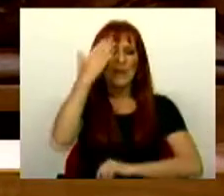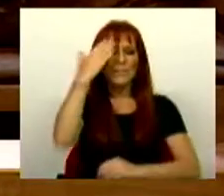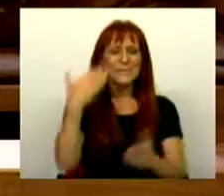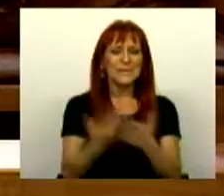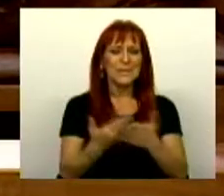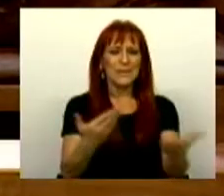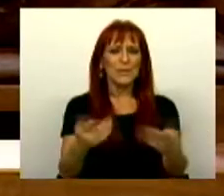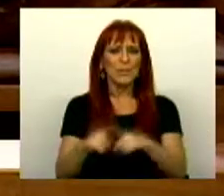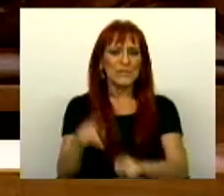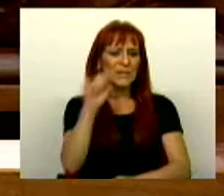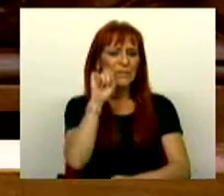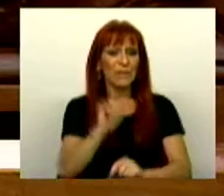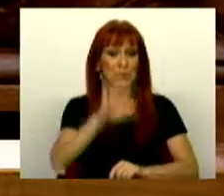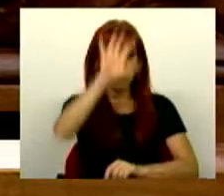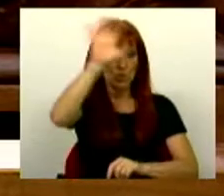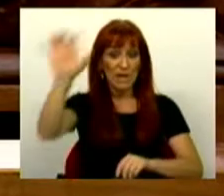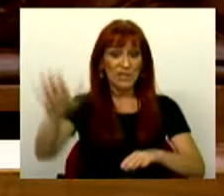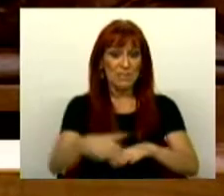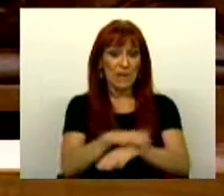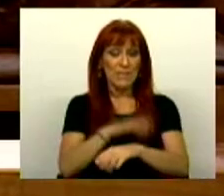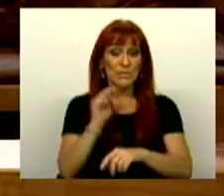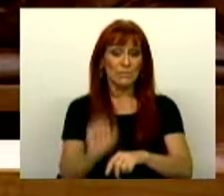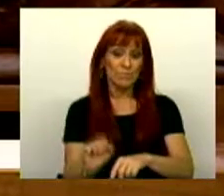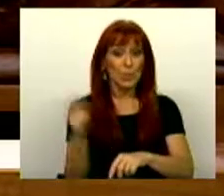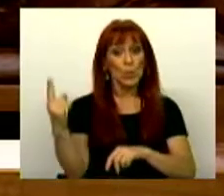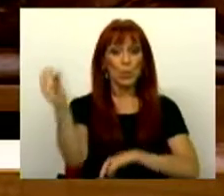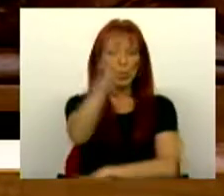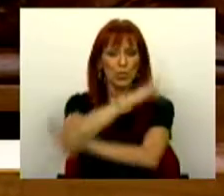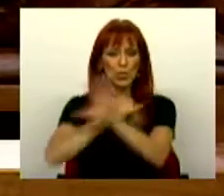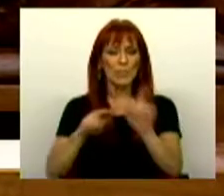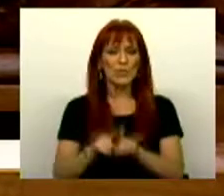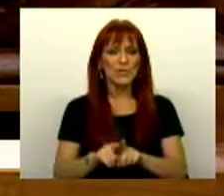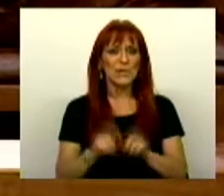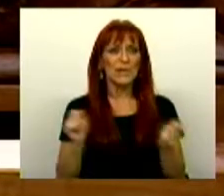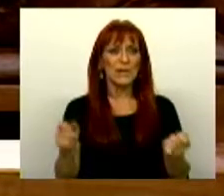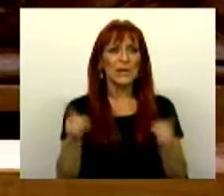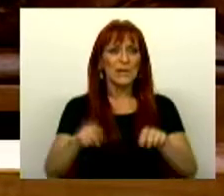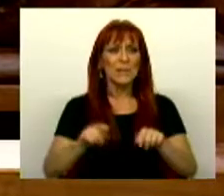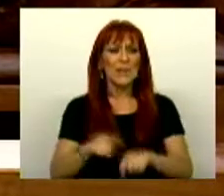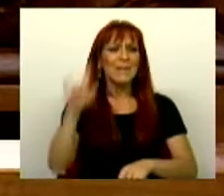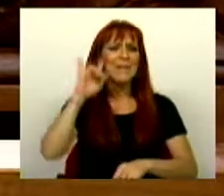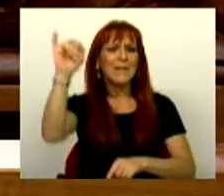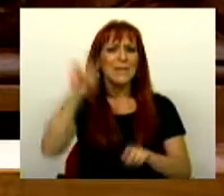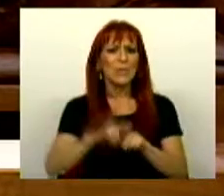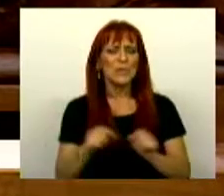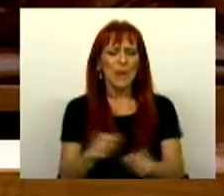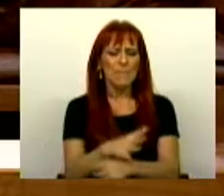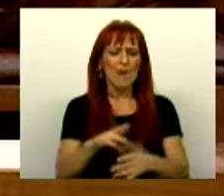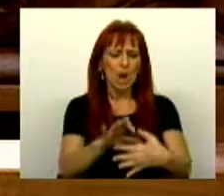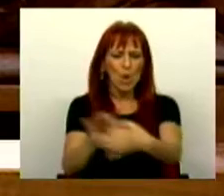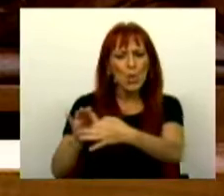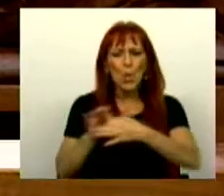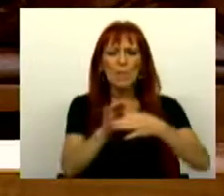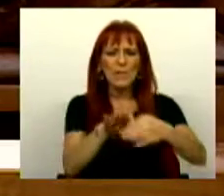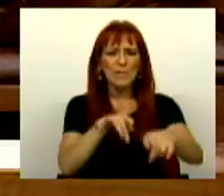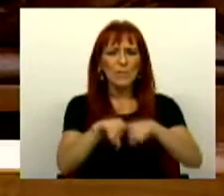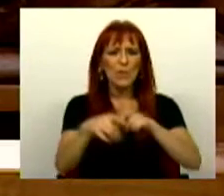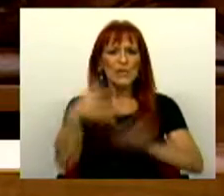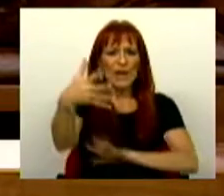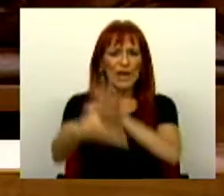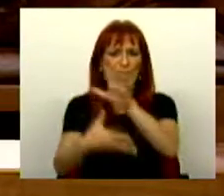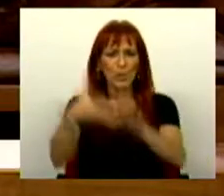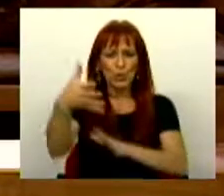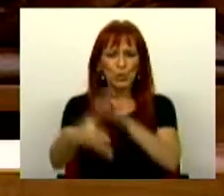capacidades de defesa dos Estados-membros da União Europeia e centrada também na ideia de promover maior cooperação política e